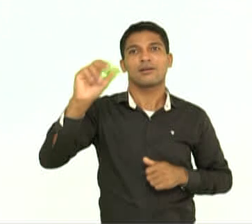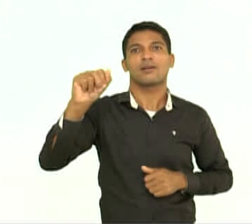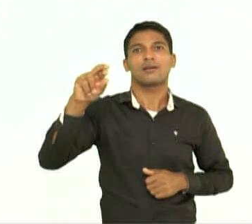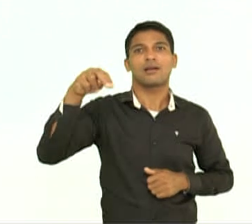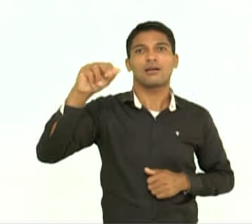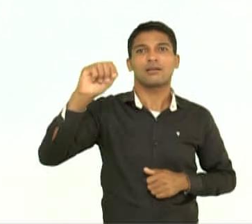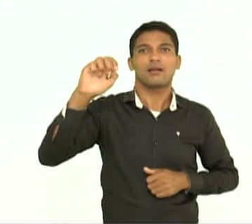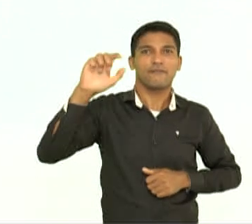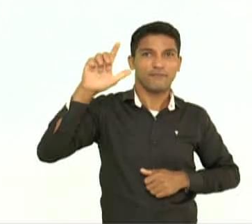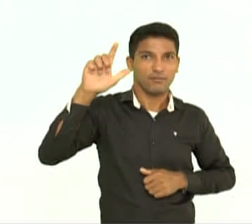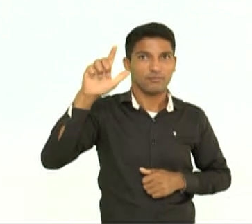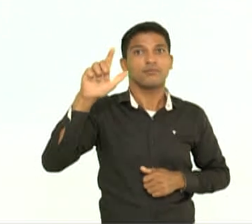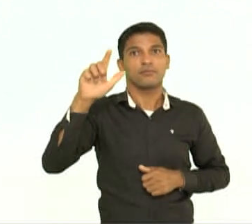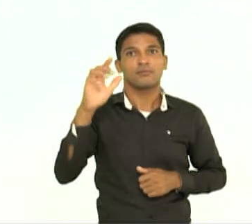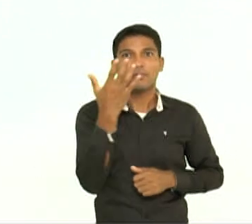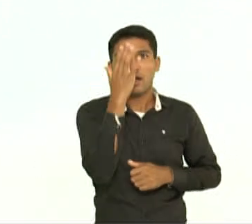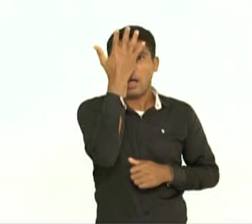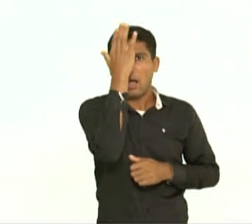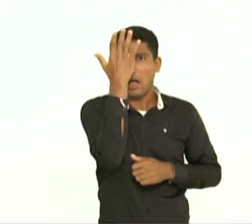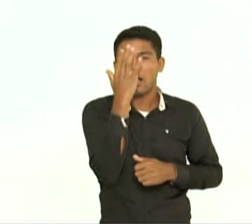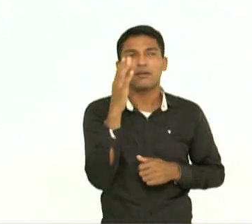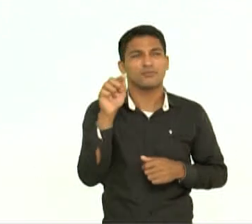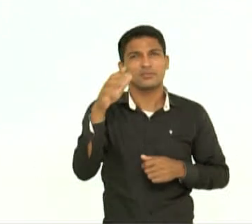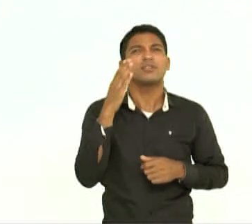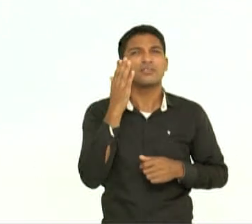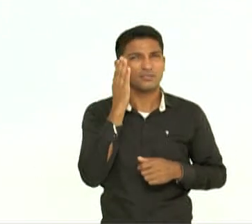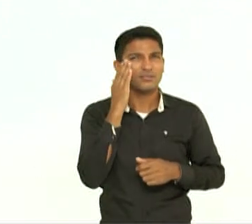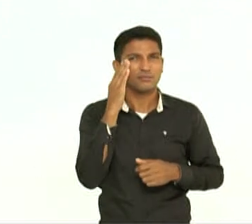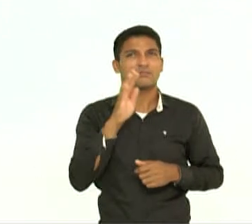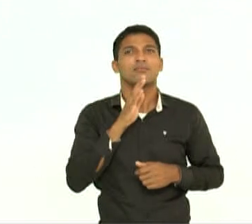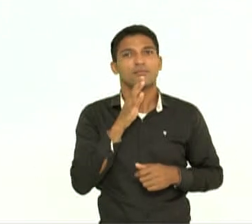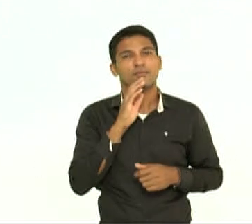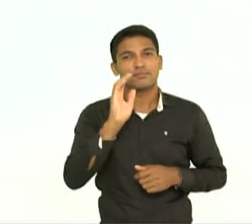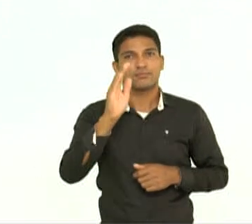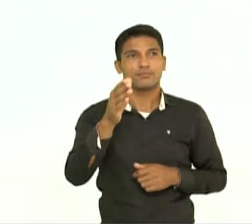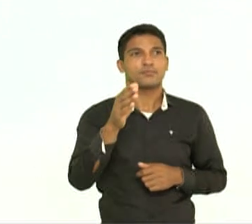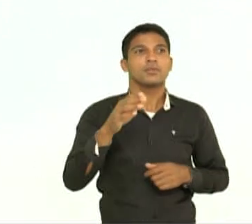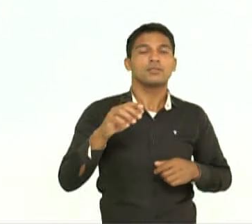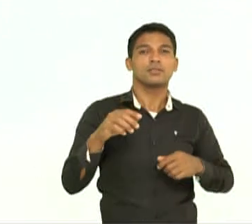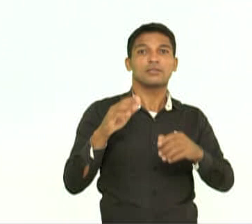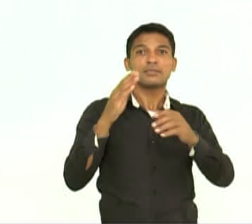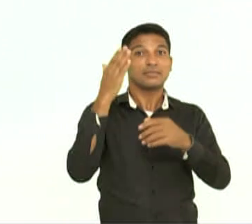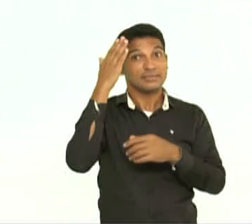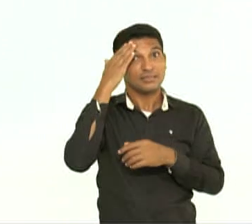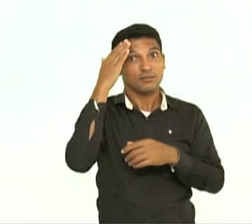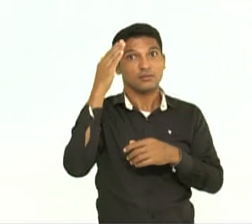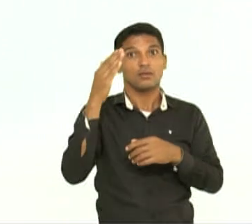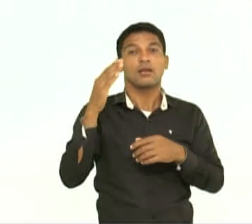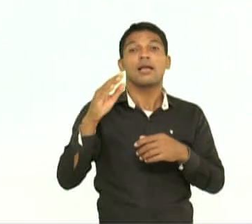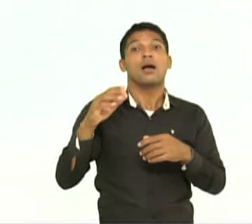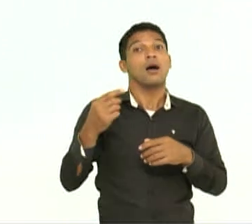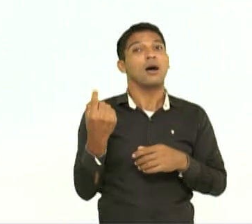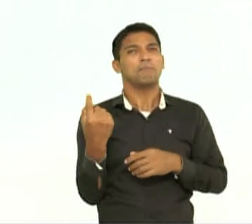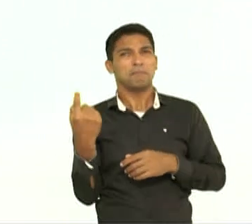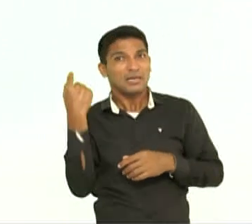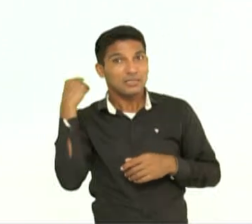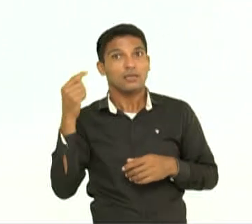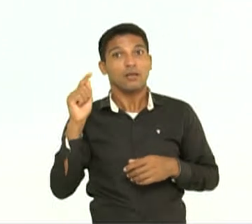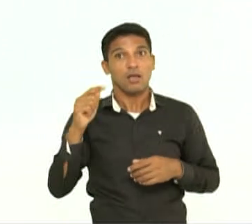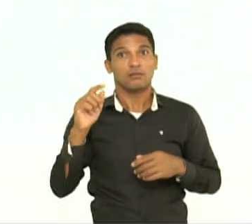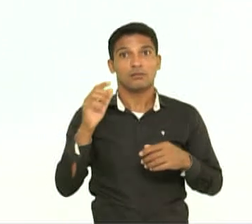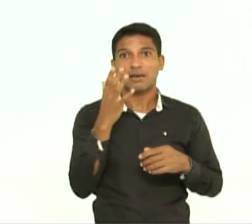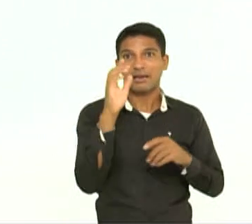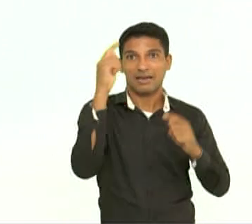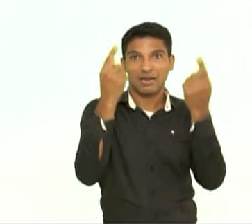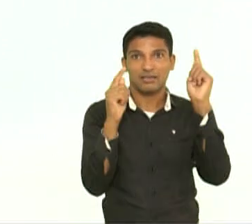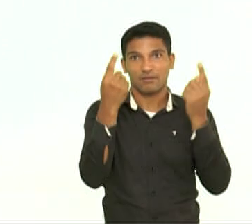questão aqui é que vocês conhecem o Carnaval, mas não sei se todos sabiam que é uma festa que surgiu como religiosa e depois